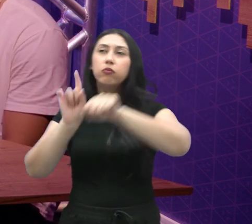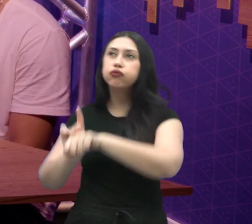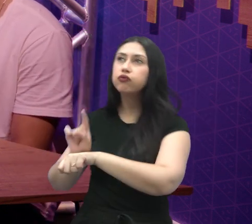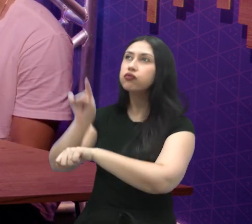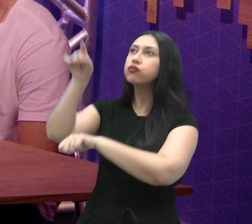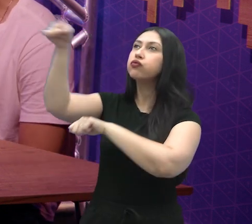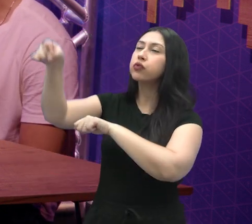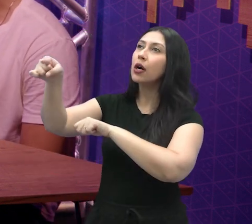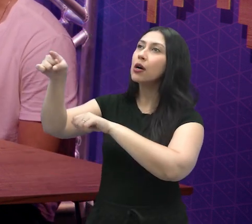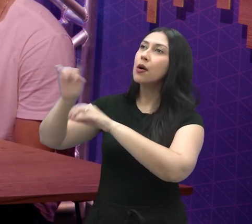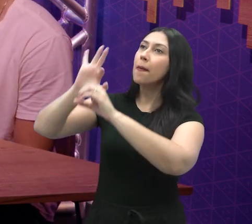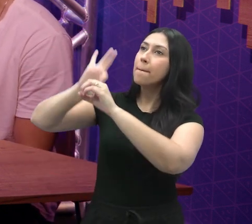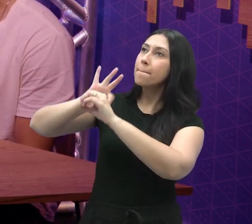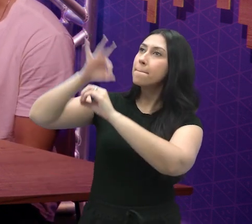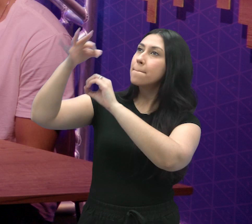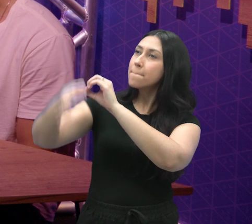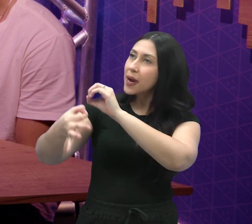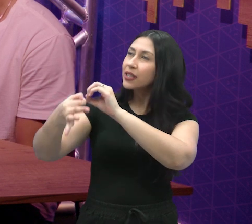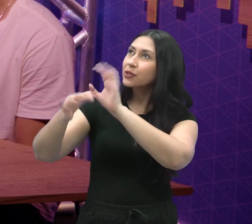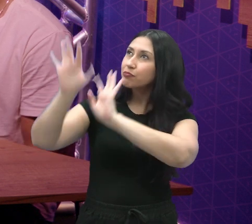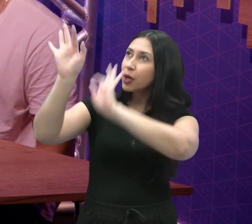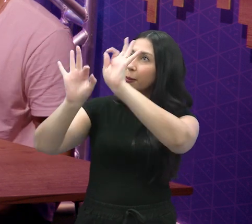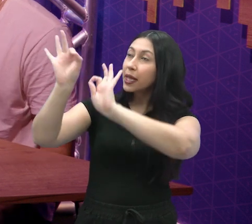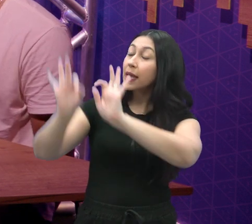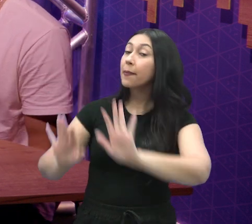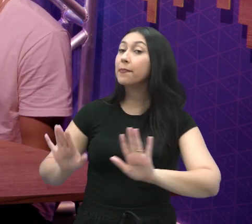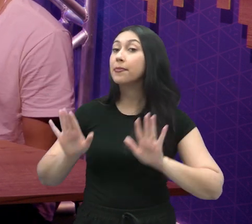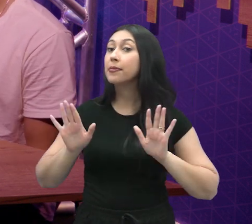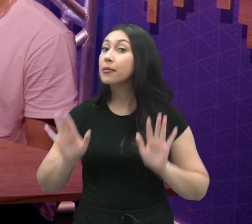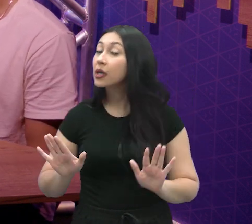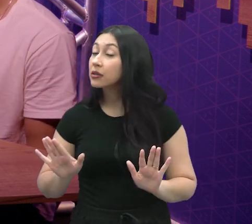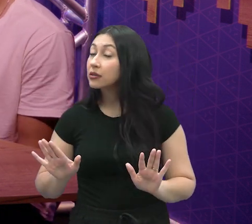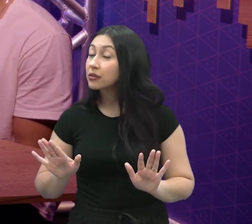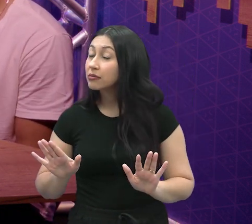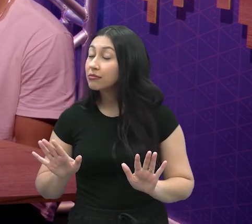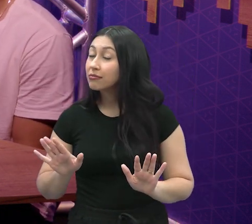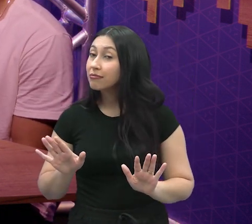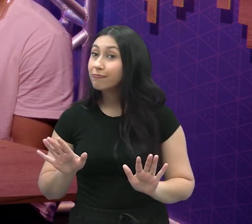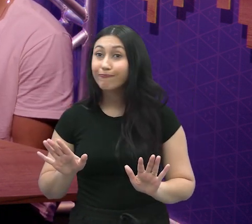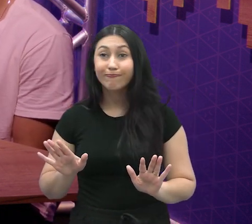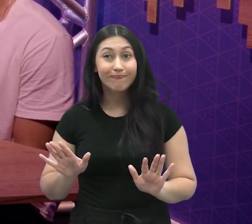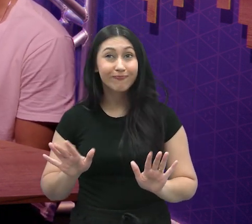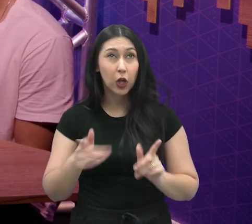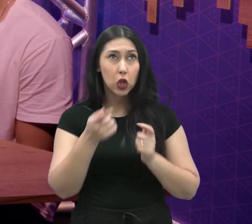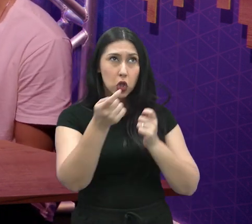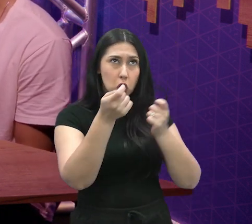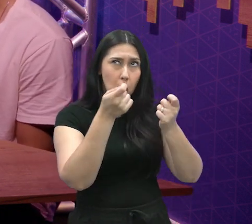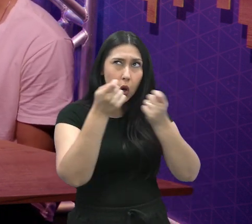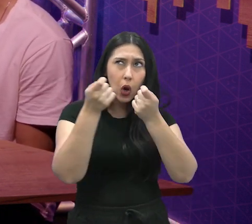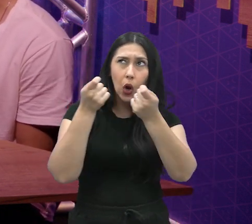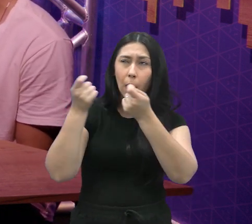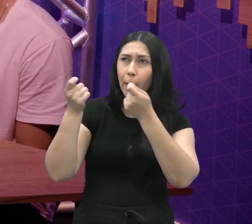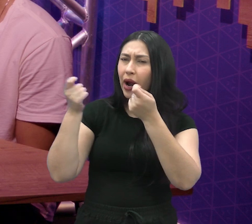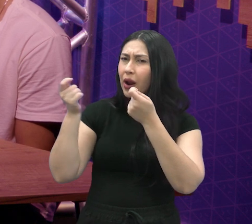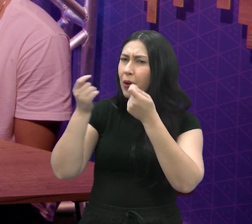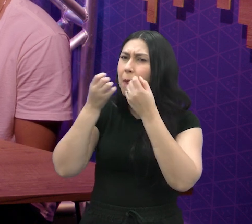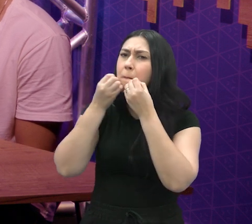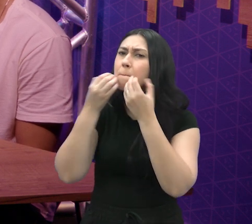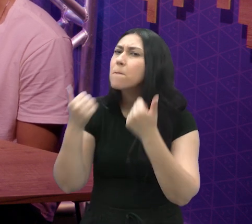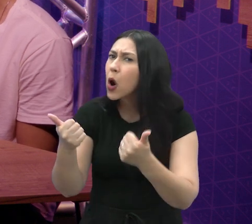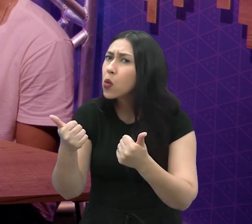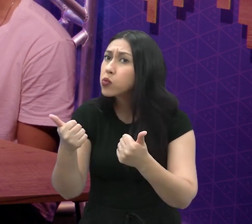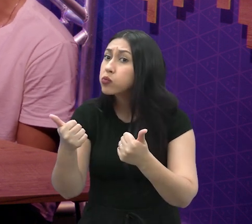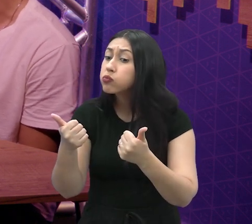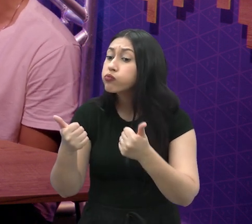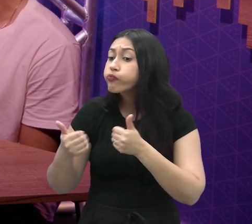para Marte, a gente está dominando o sistema solar. Porém, será que esse domínio, ele vai